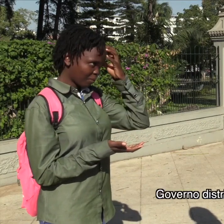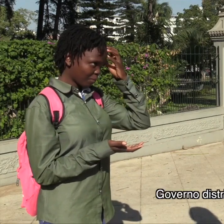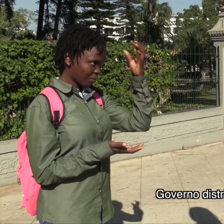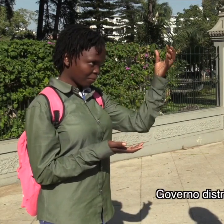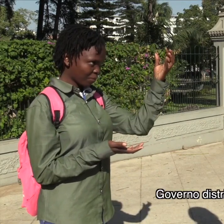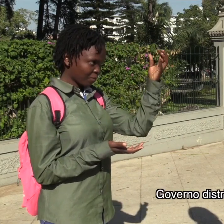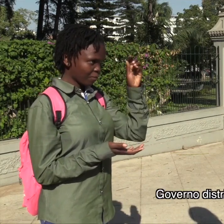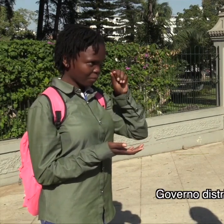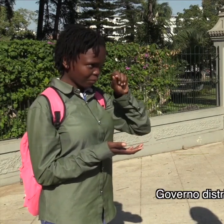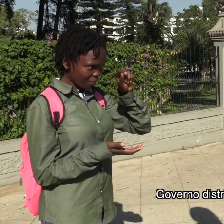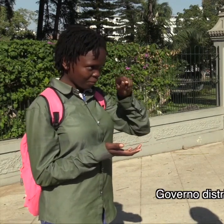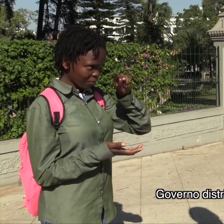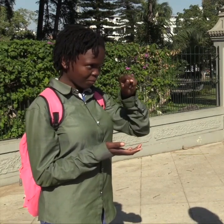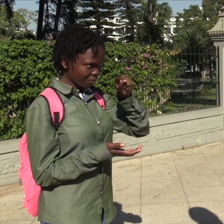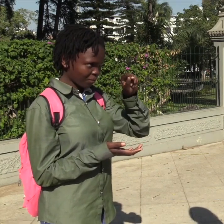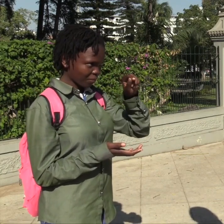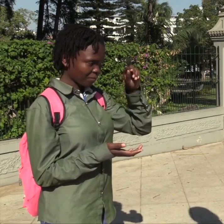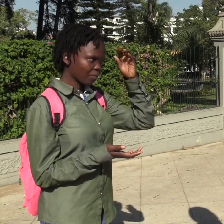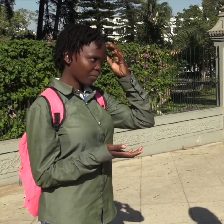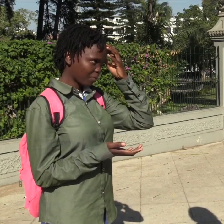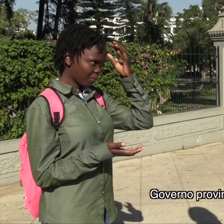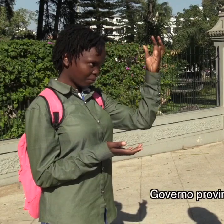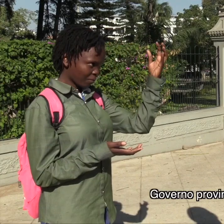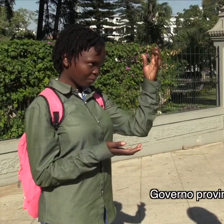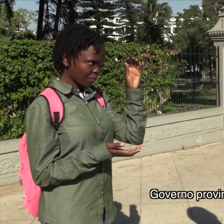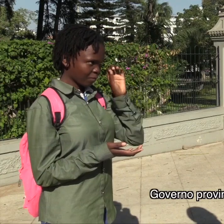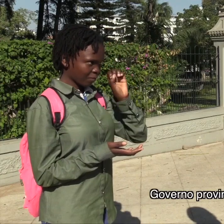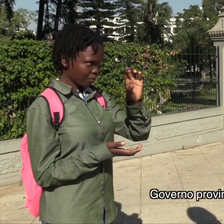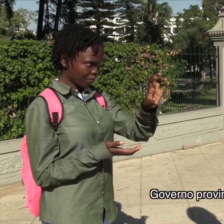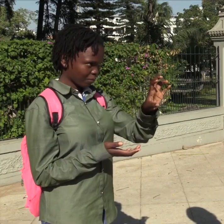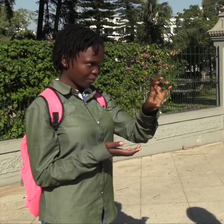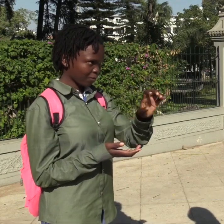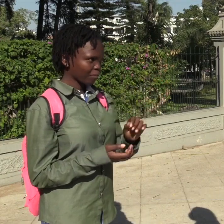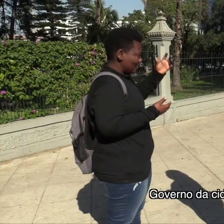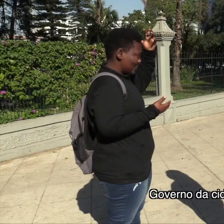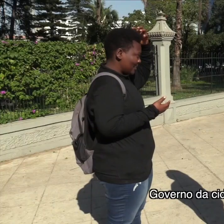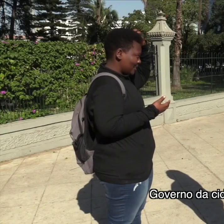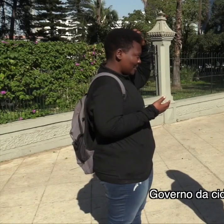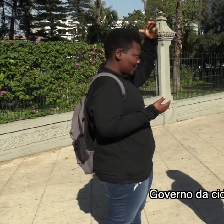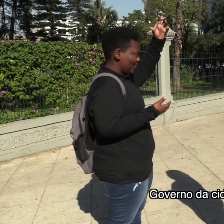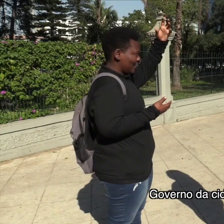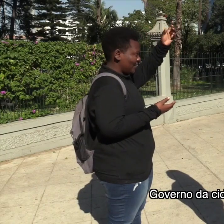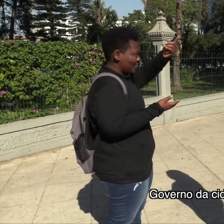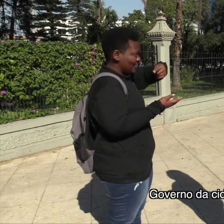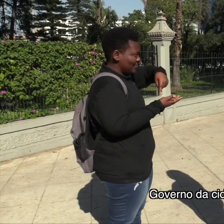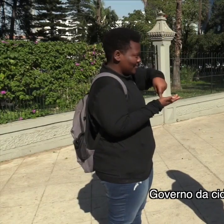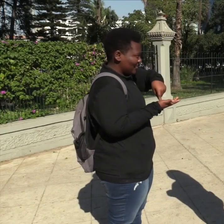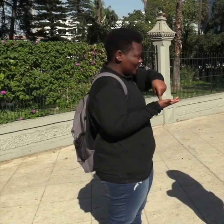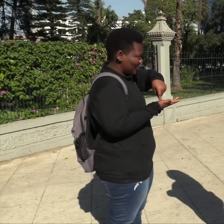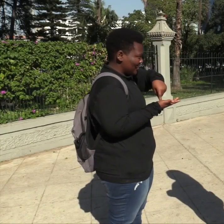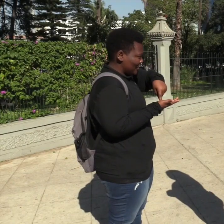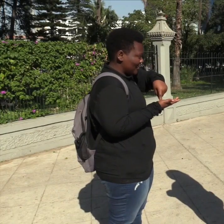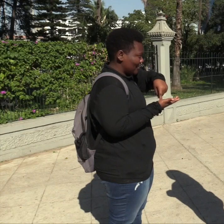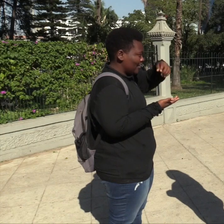Governo distrital Governo provincial Governo da cidade